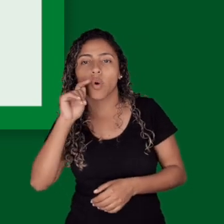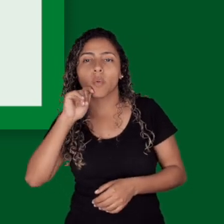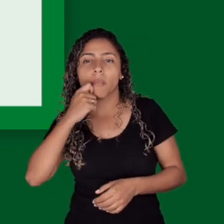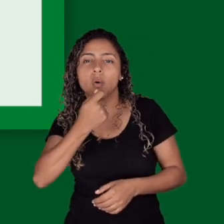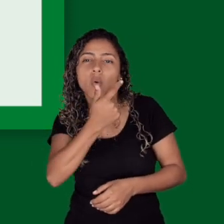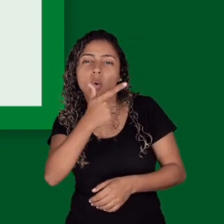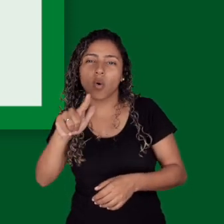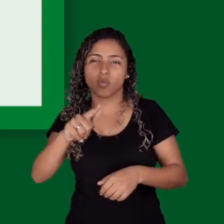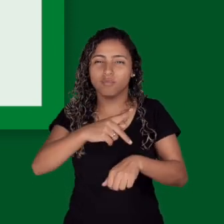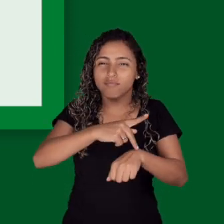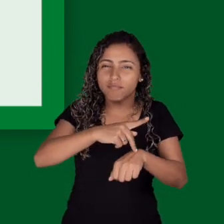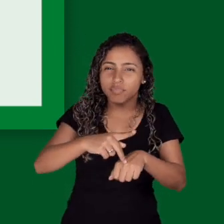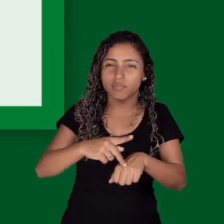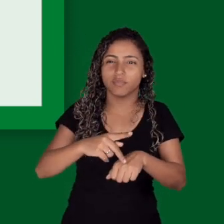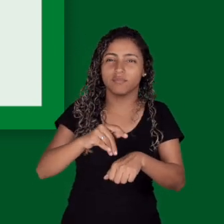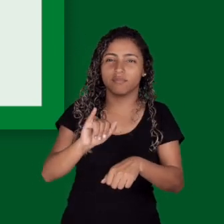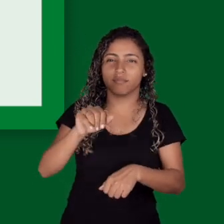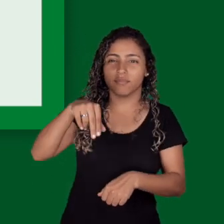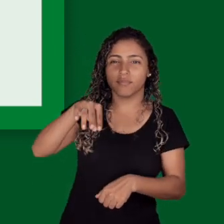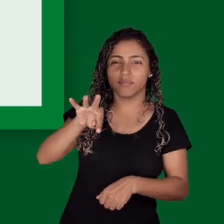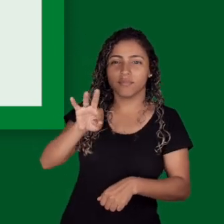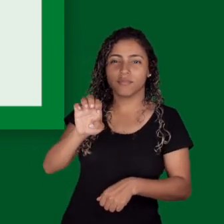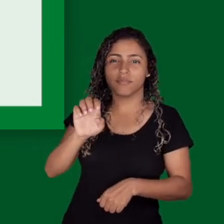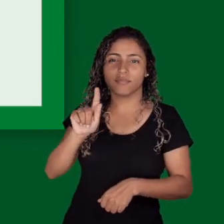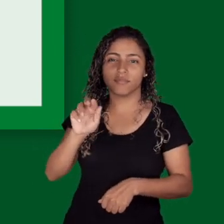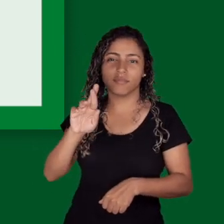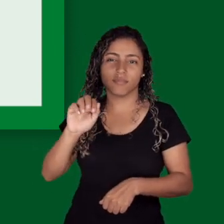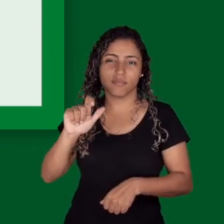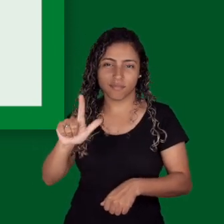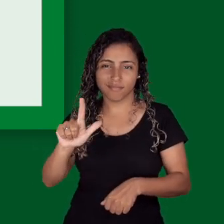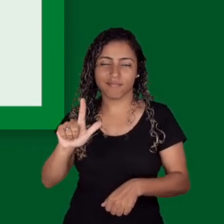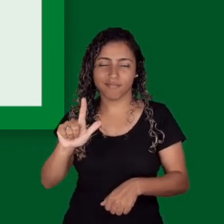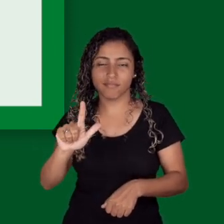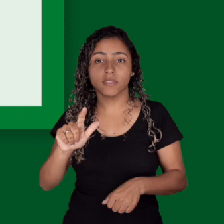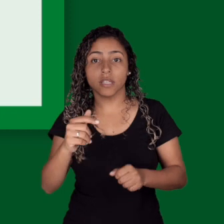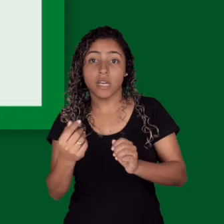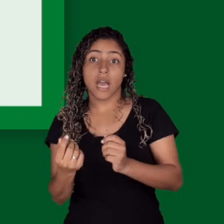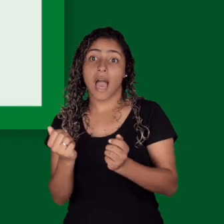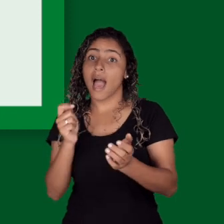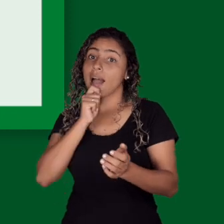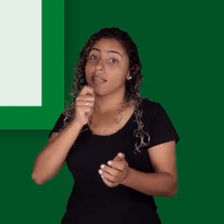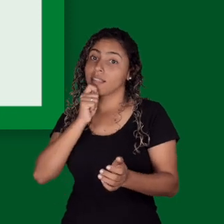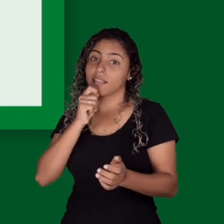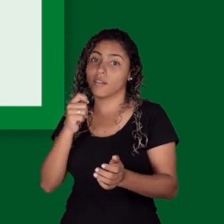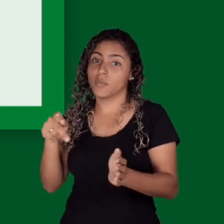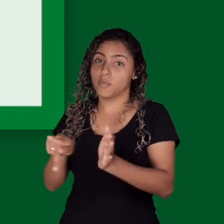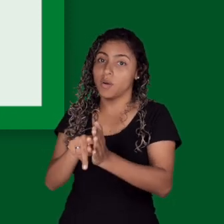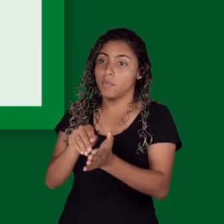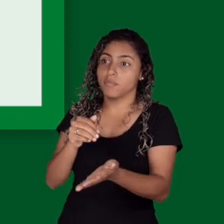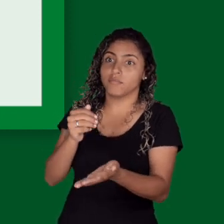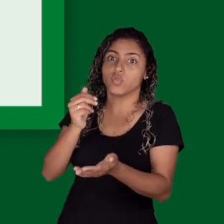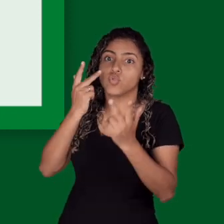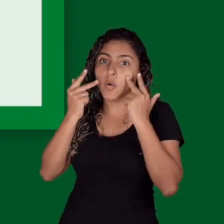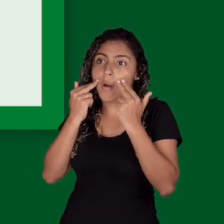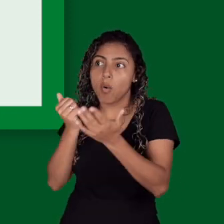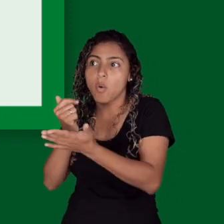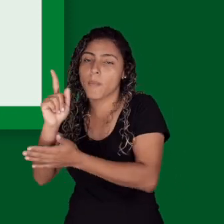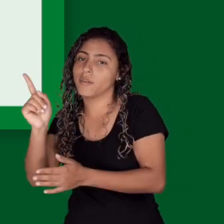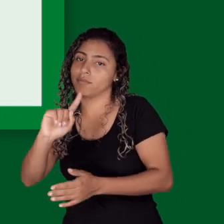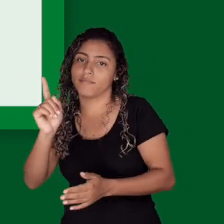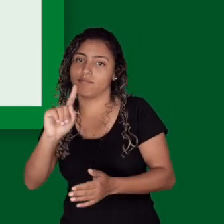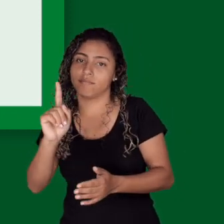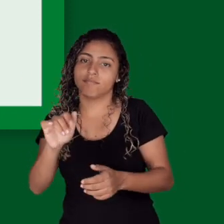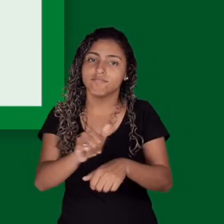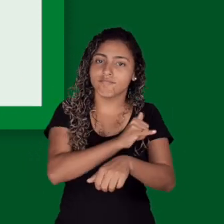gente ainda não tem esses alimentos no escopo do que é entregue pelo Programa de Alimentação Escolar aqui do DF. Existe uma lei que é a